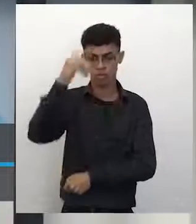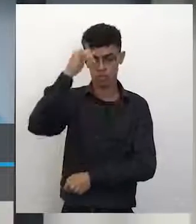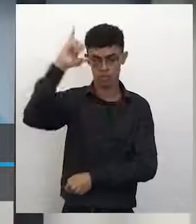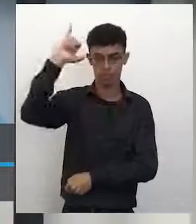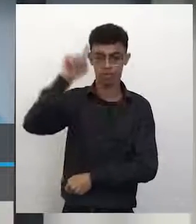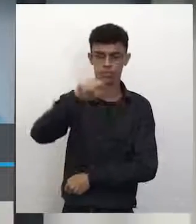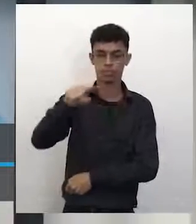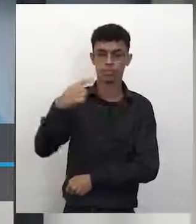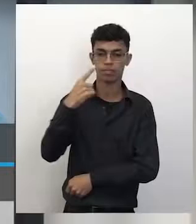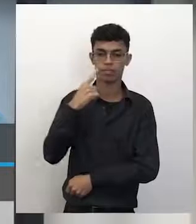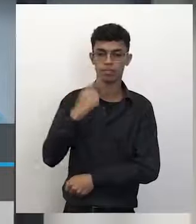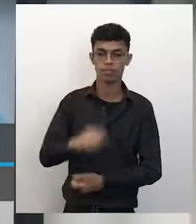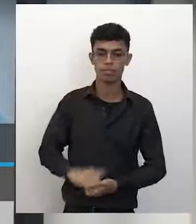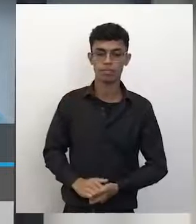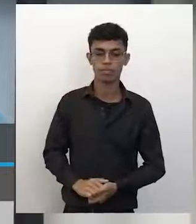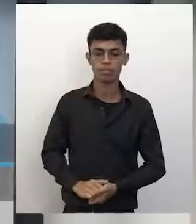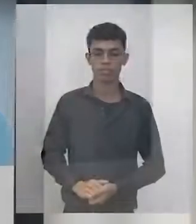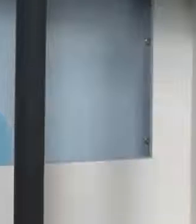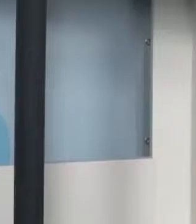assistir?